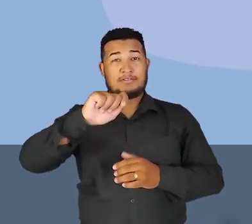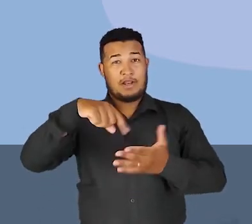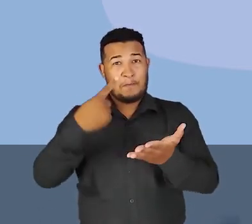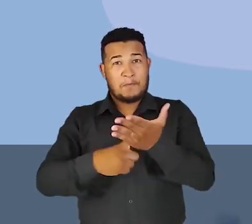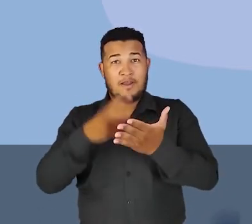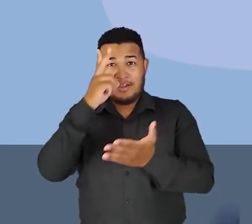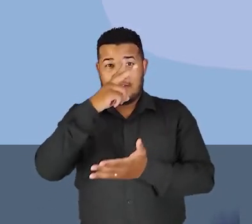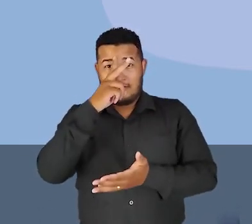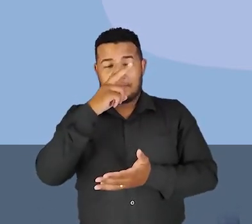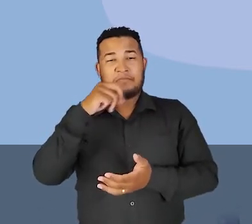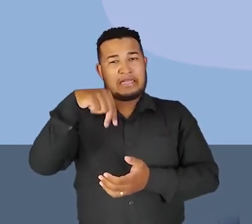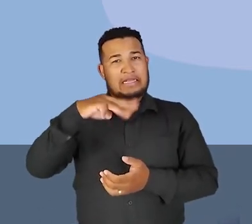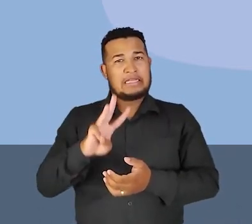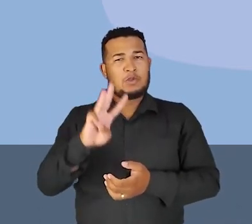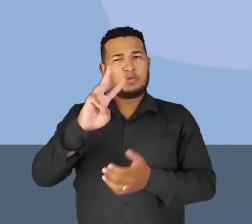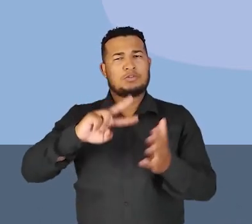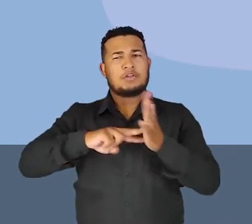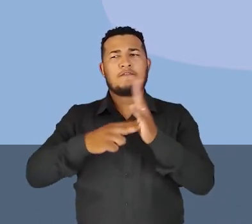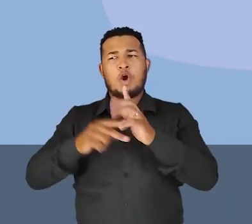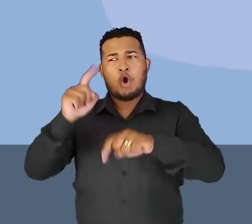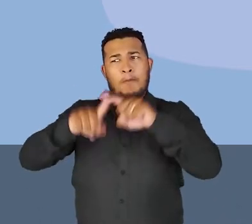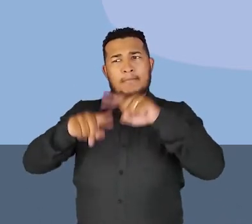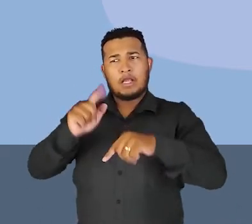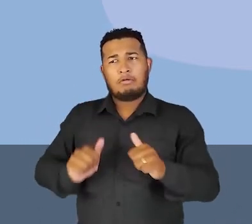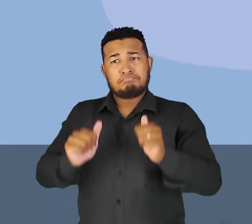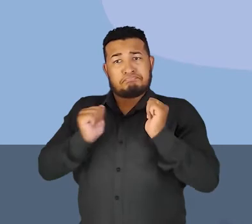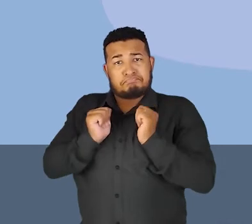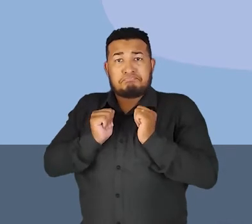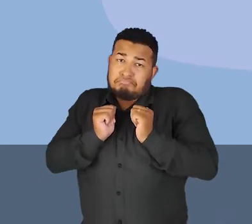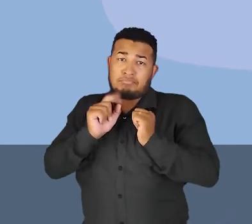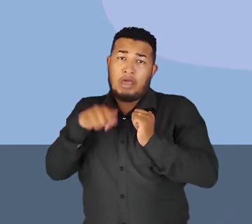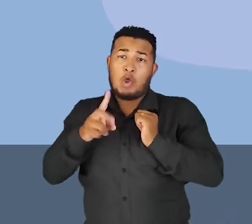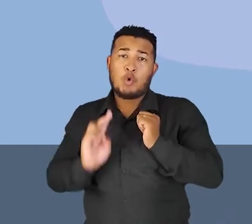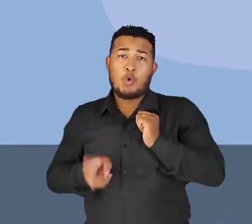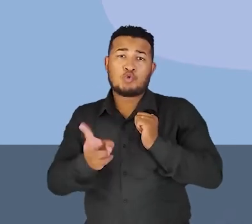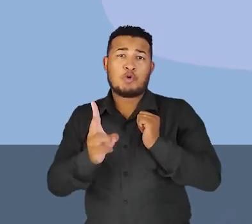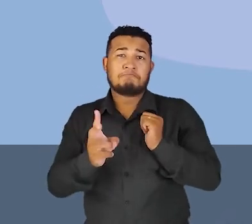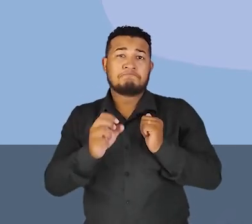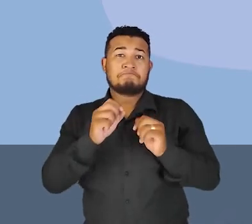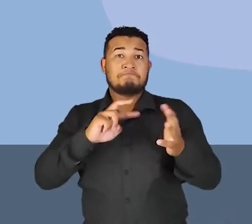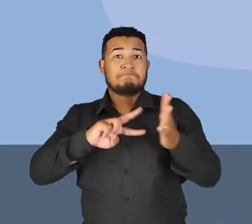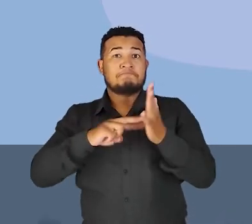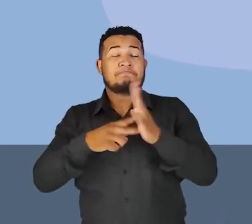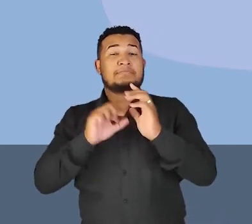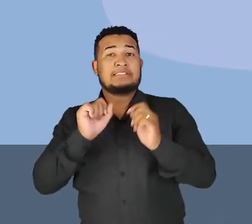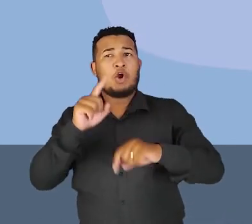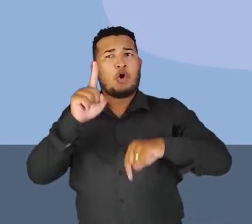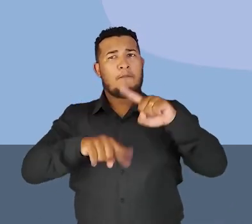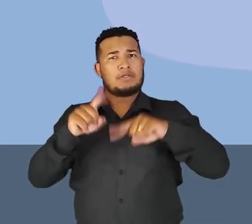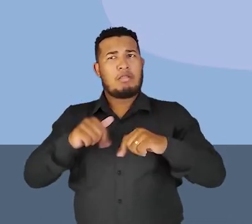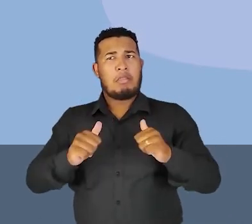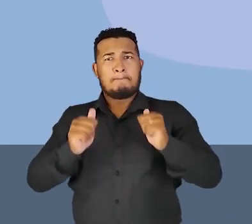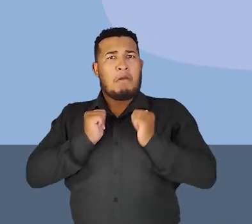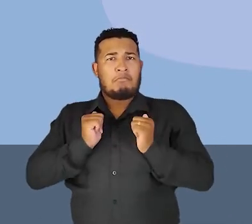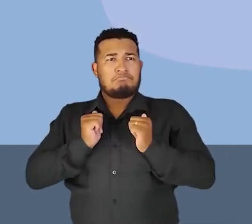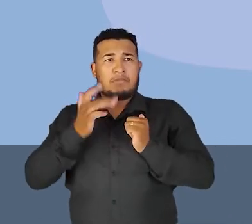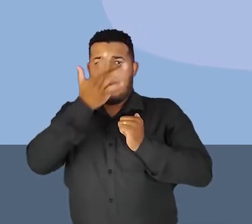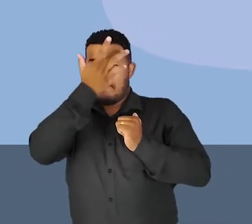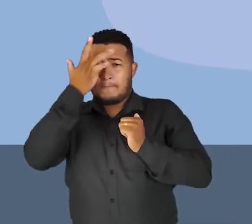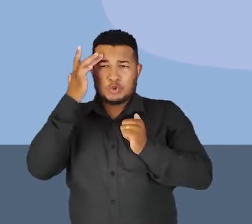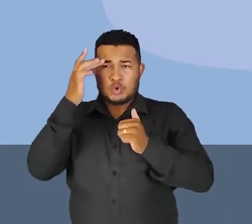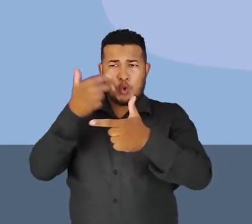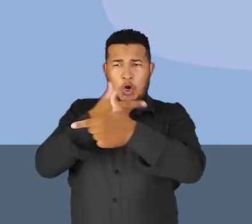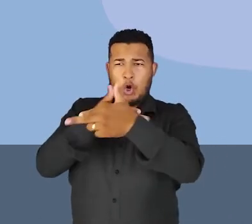repouso permanece em repouso. Como assim? Ele está falando que se tem um objeto que está parado e não tem ninguém